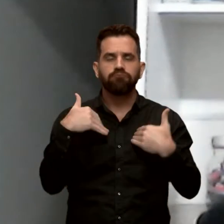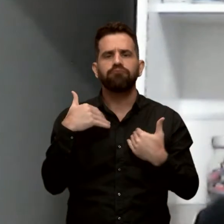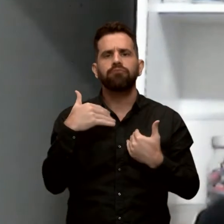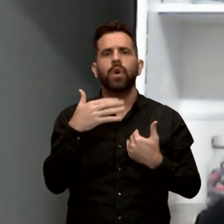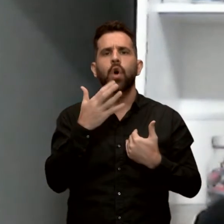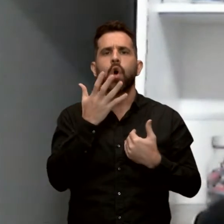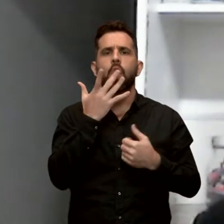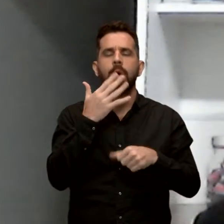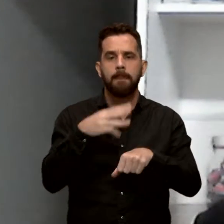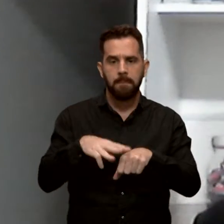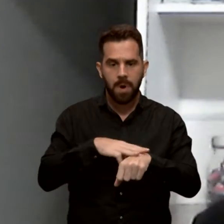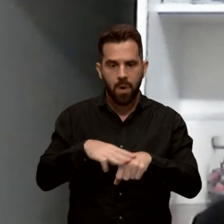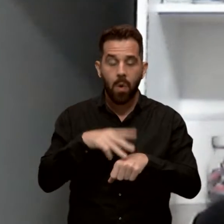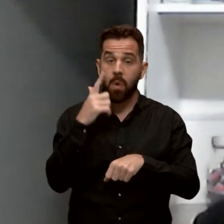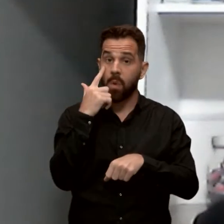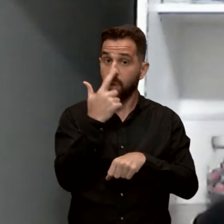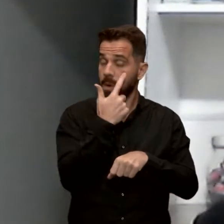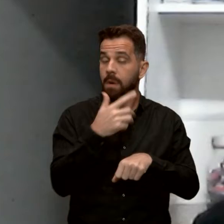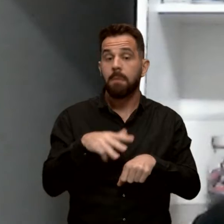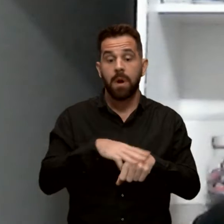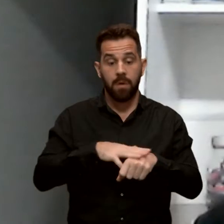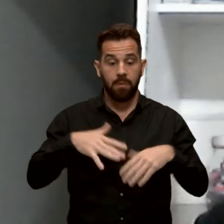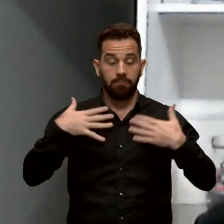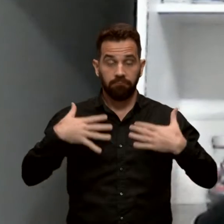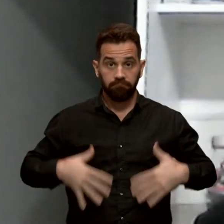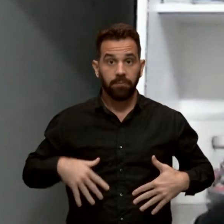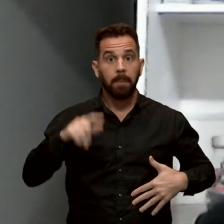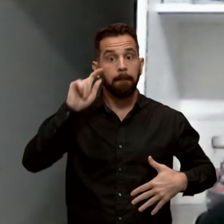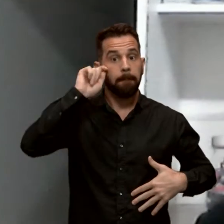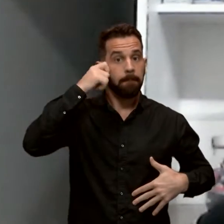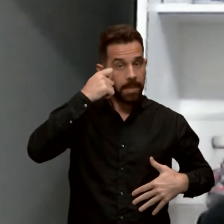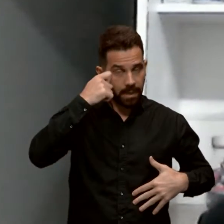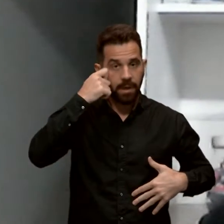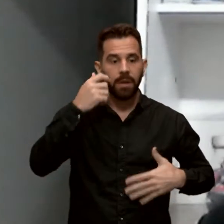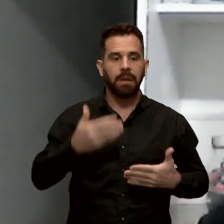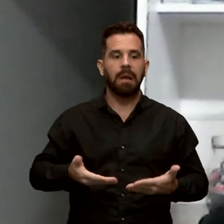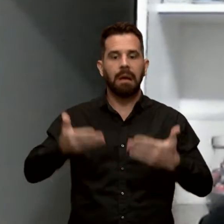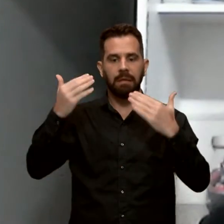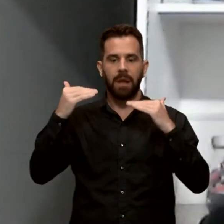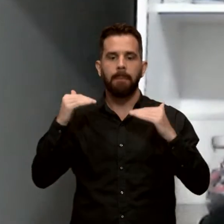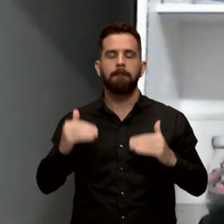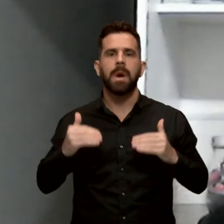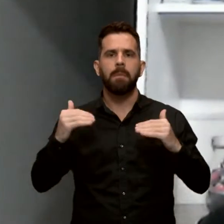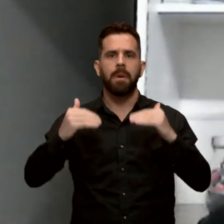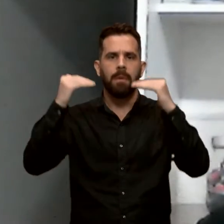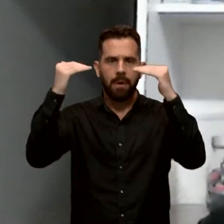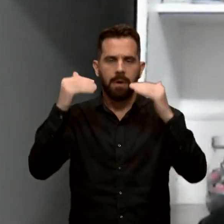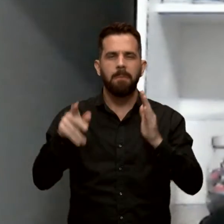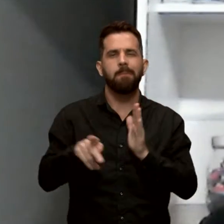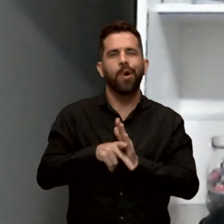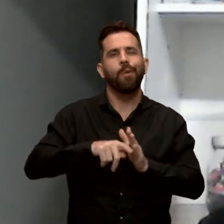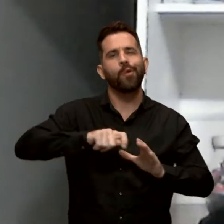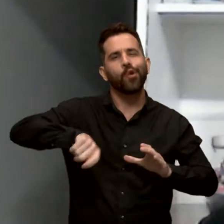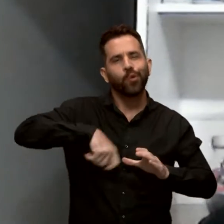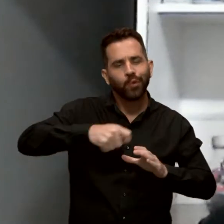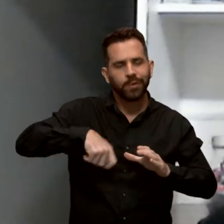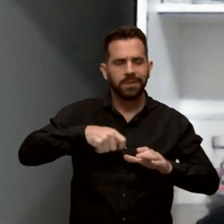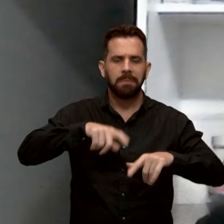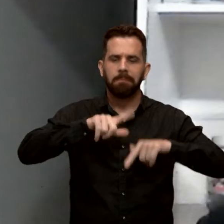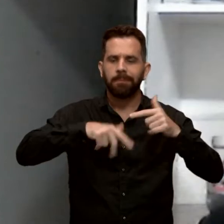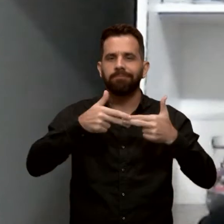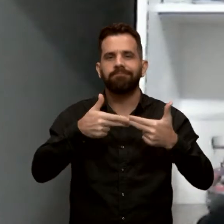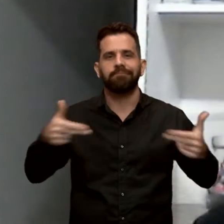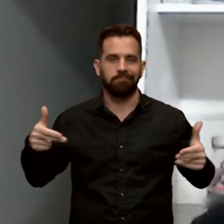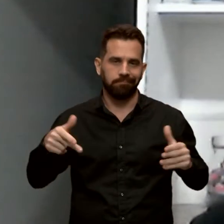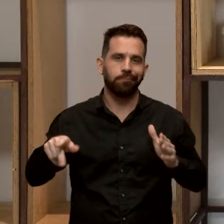castanhos. Eu estou vestindo uma blusa preta, um blazer preto e atrás de mim tem um armário de cozinha com alguns utensílios